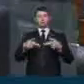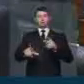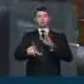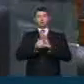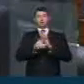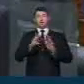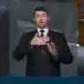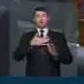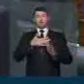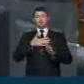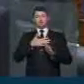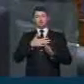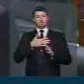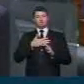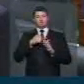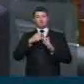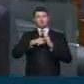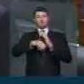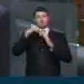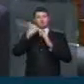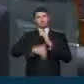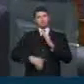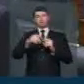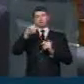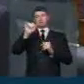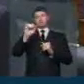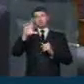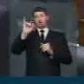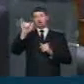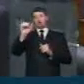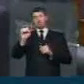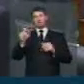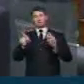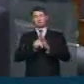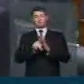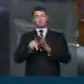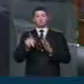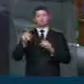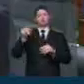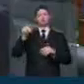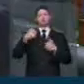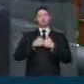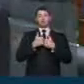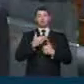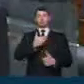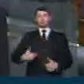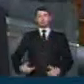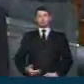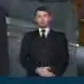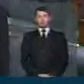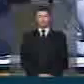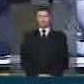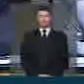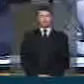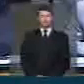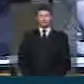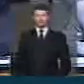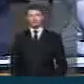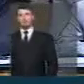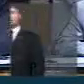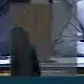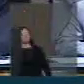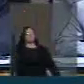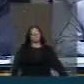de minha autoria que isenta PIS, COFINS e contribuição sobre lucro com relação ao transporte público. E esse é um compromisso desse presidente também,